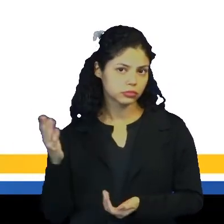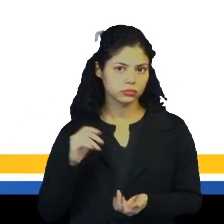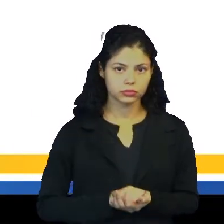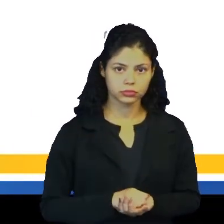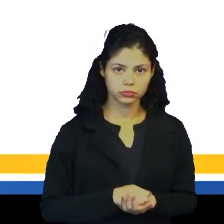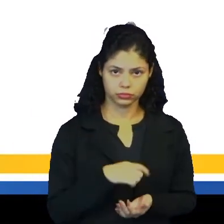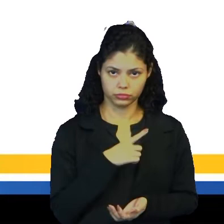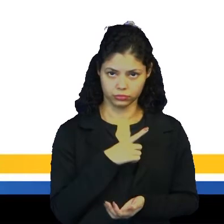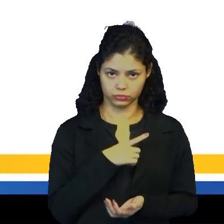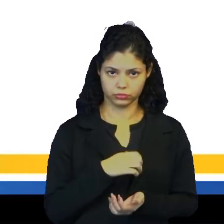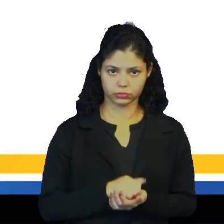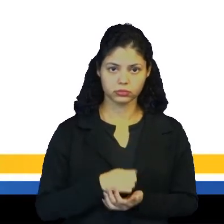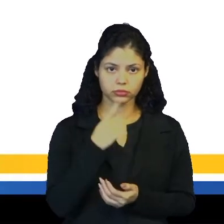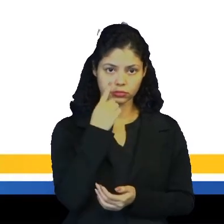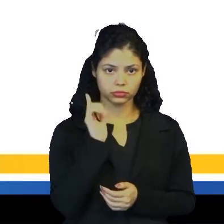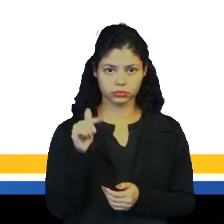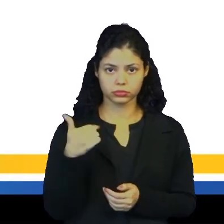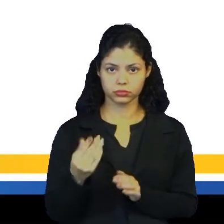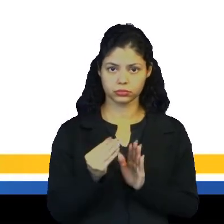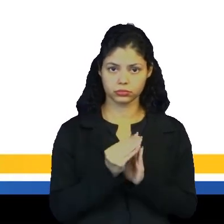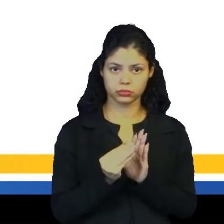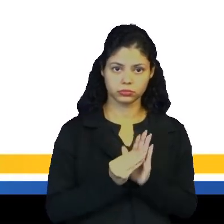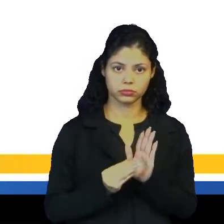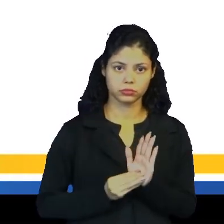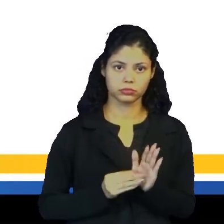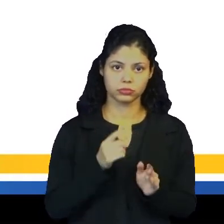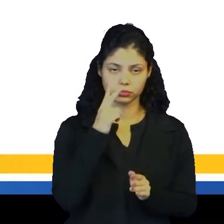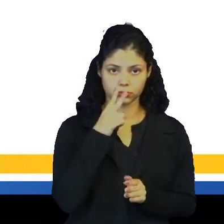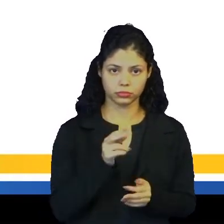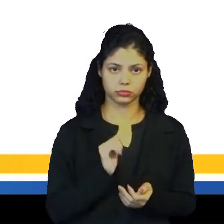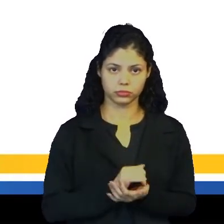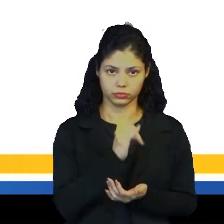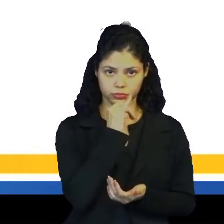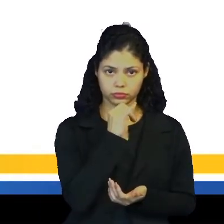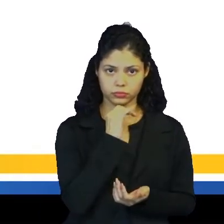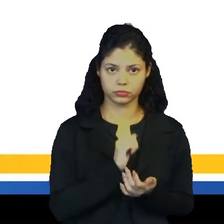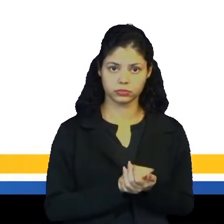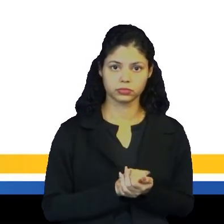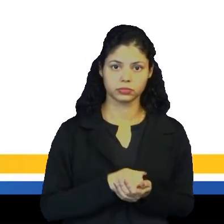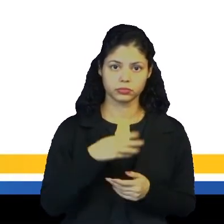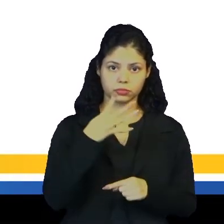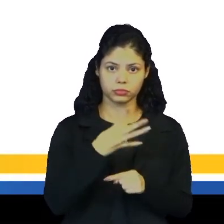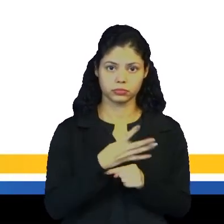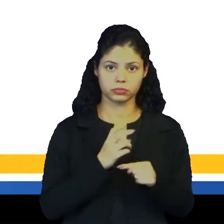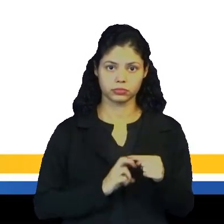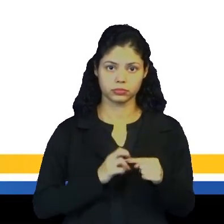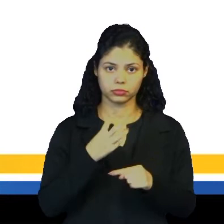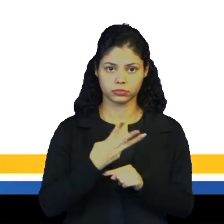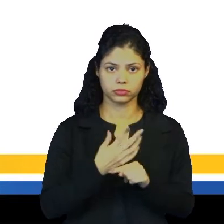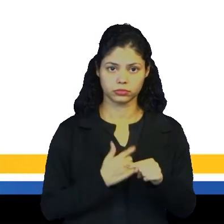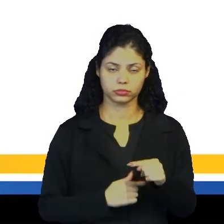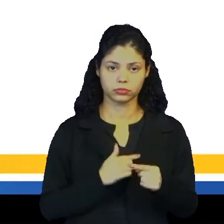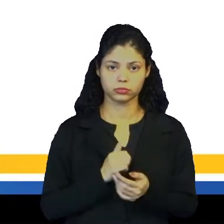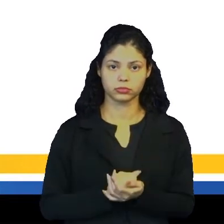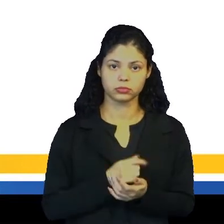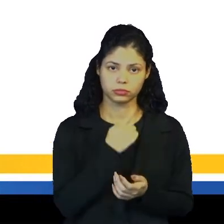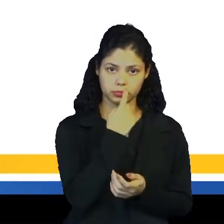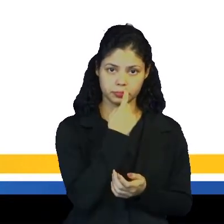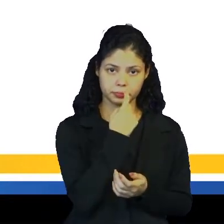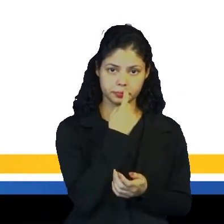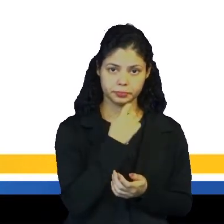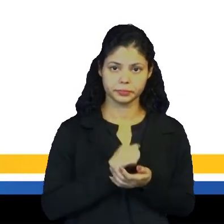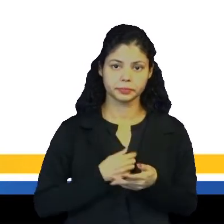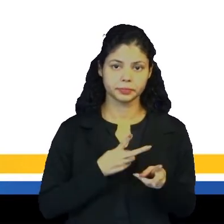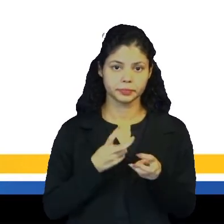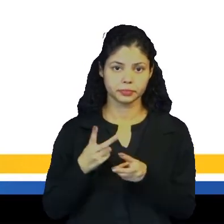Então, gente, olha aqui. Outro caso, né? Vamos ver mais um exemplo. 4 sobre 5 e 3 sobre 7.